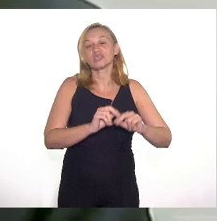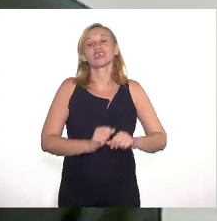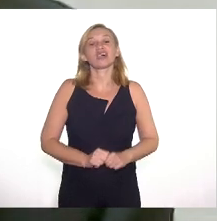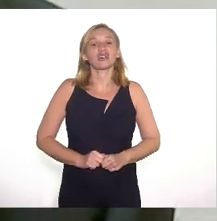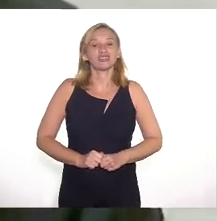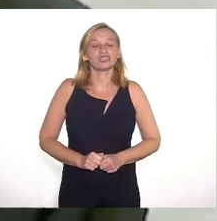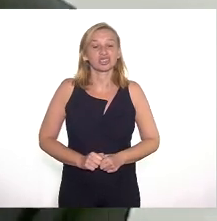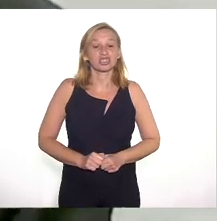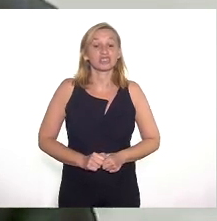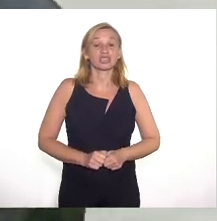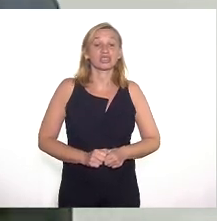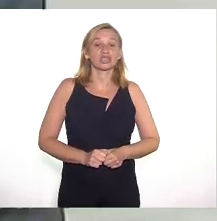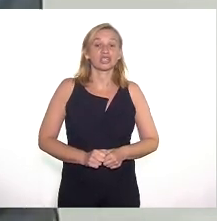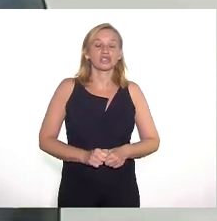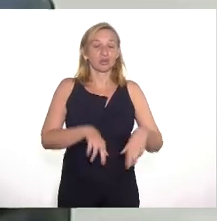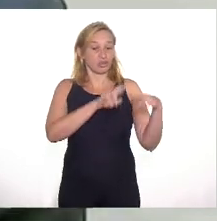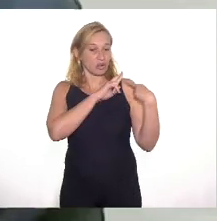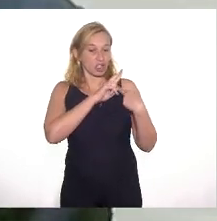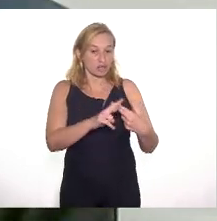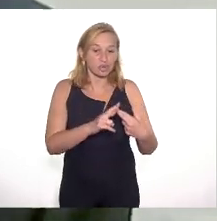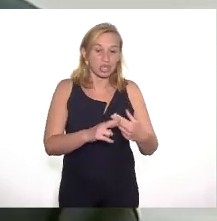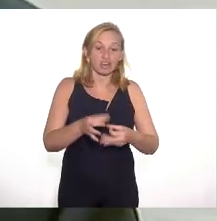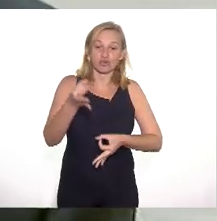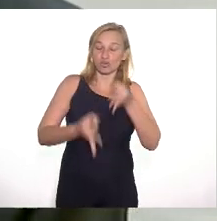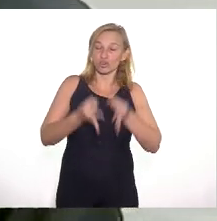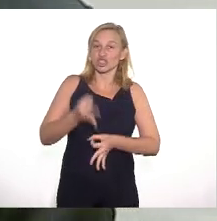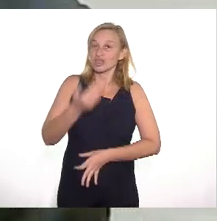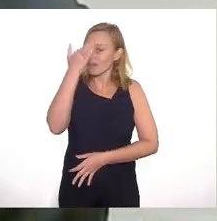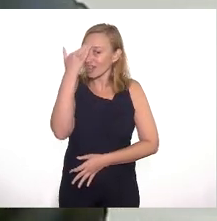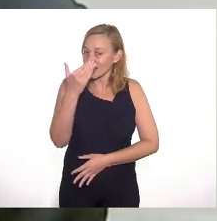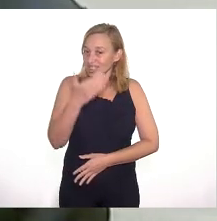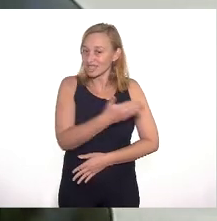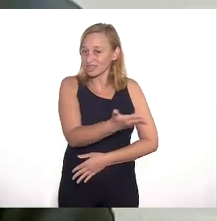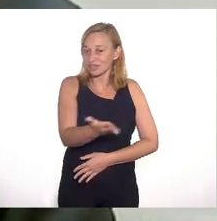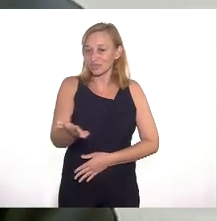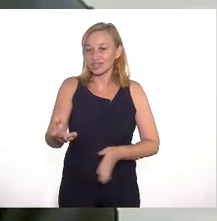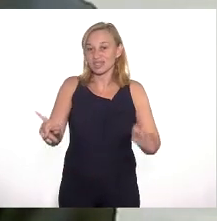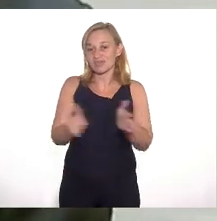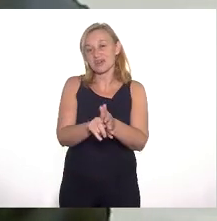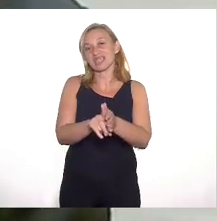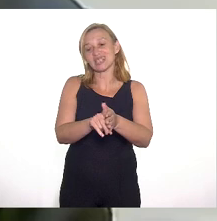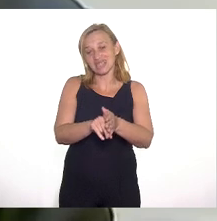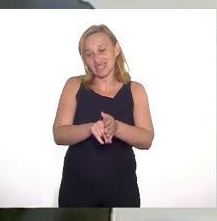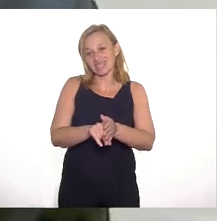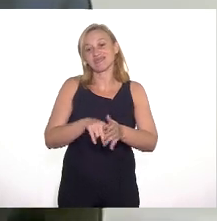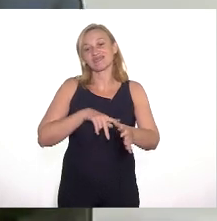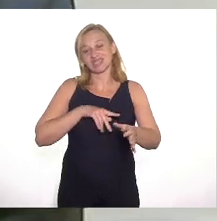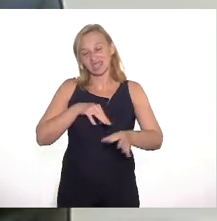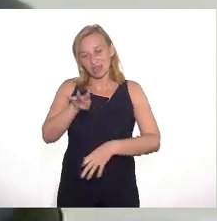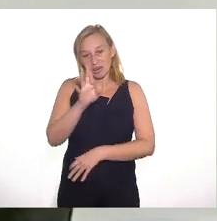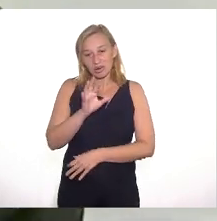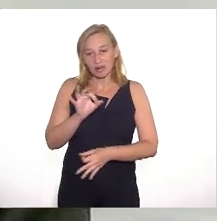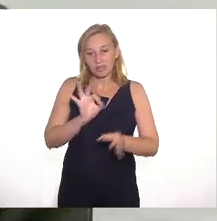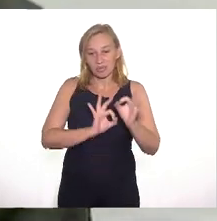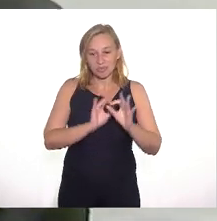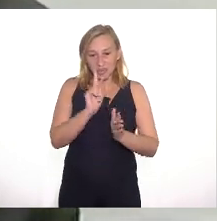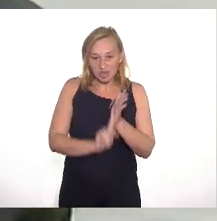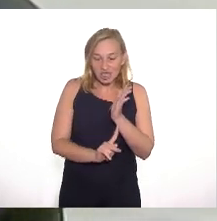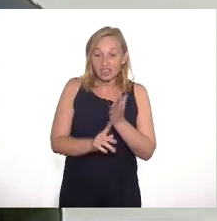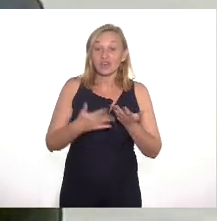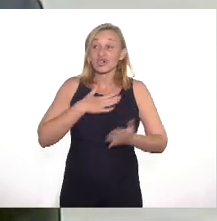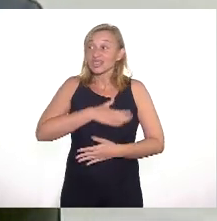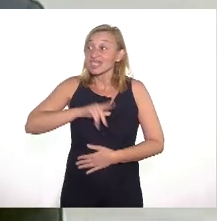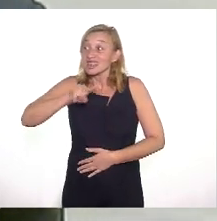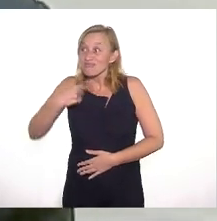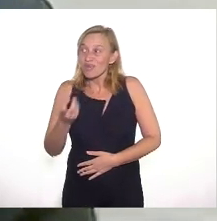muita justiça, e eu aqui agradeço a todos que fizeram parte desse projeto. E eu gostaria depois,